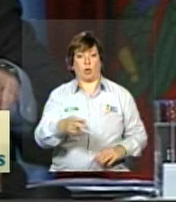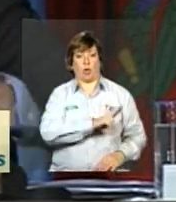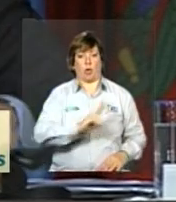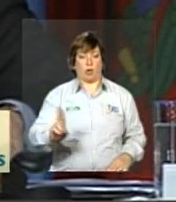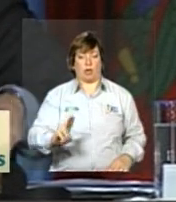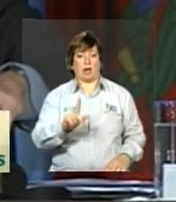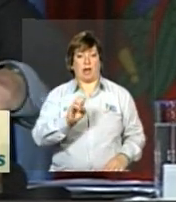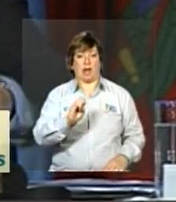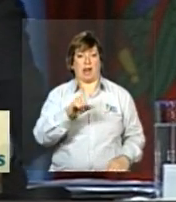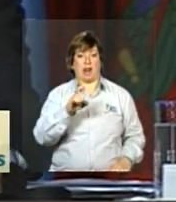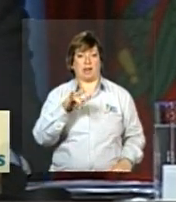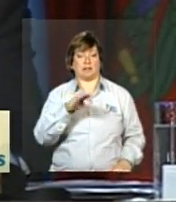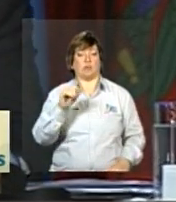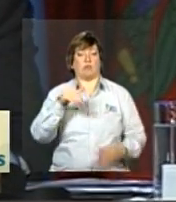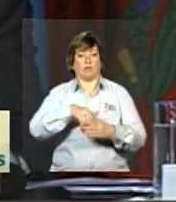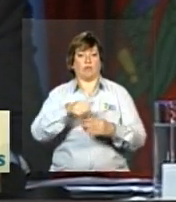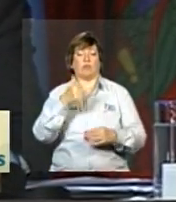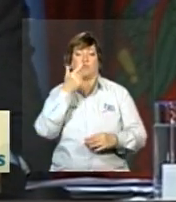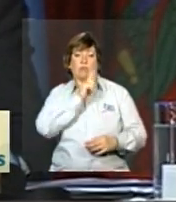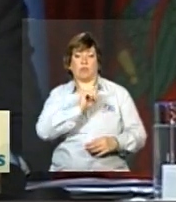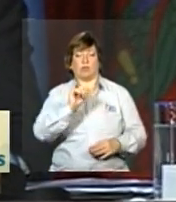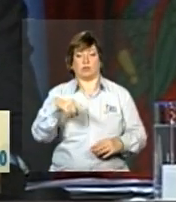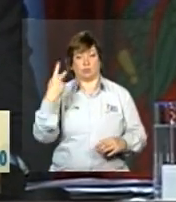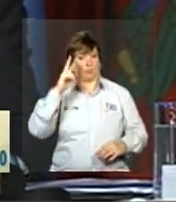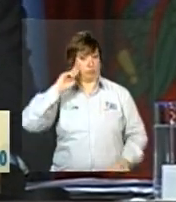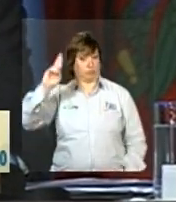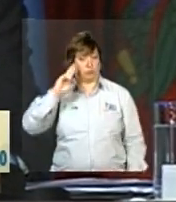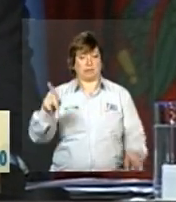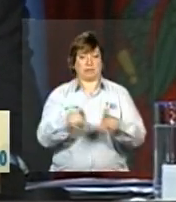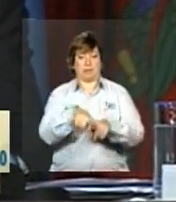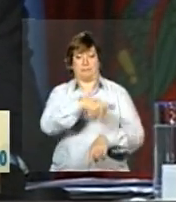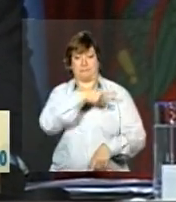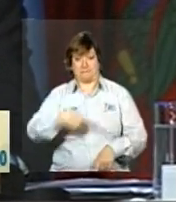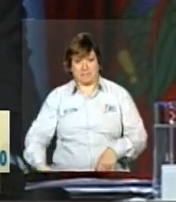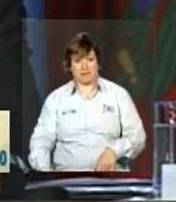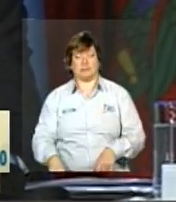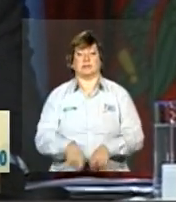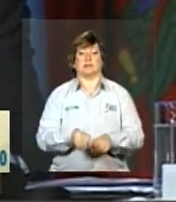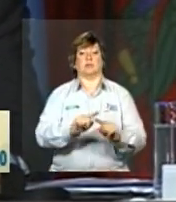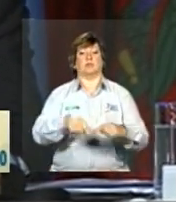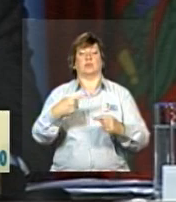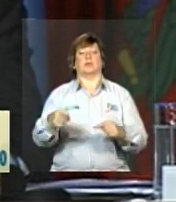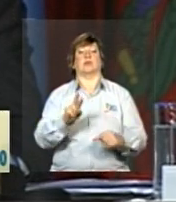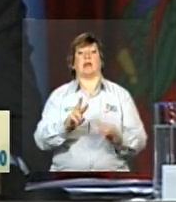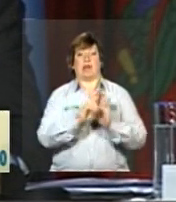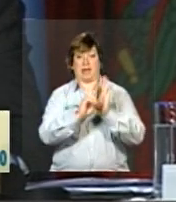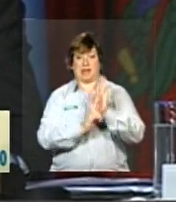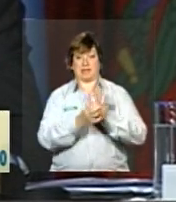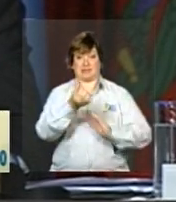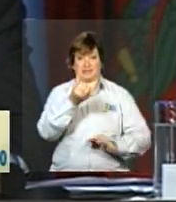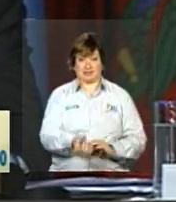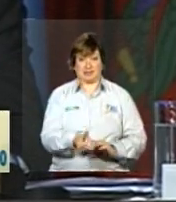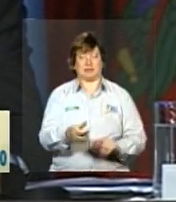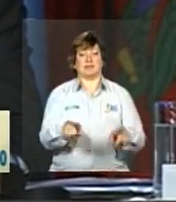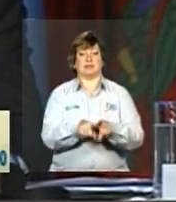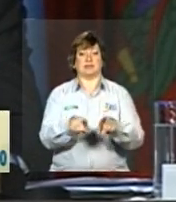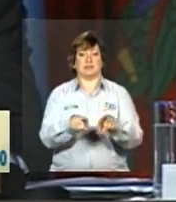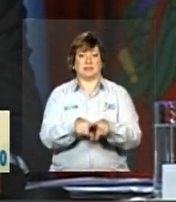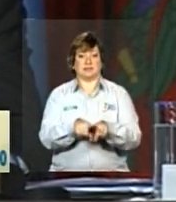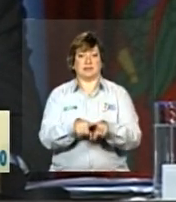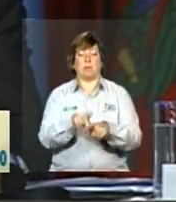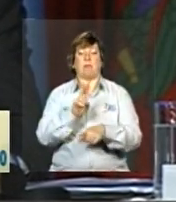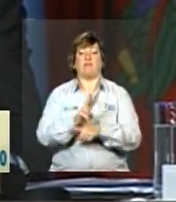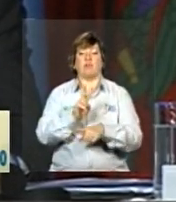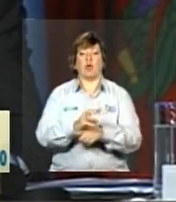eleição das autoridades além do presidente. Sob a regra 6 das regras